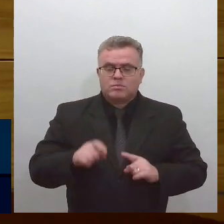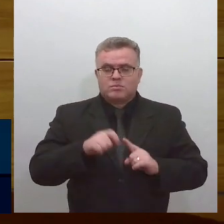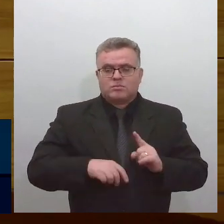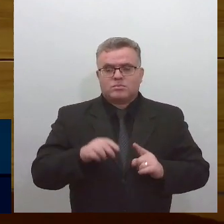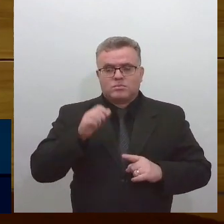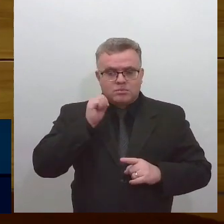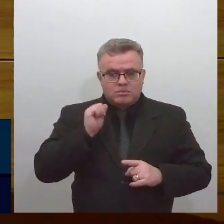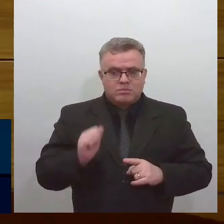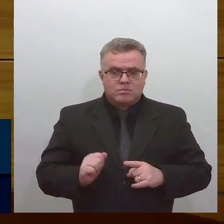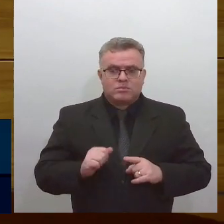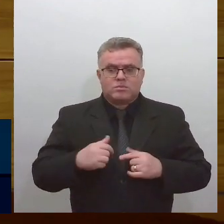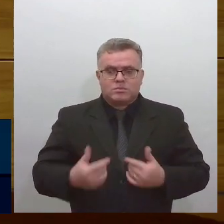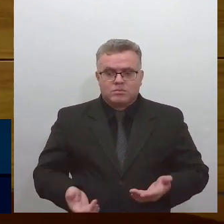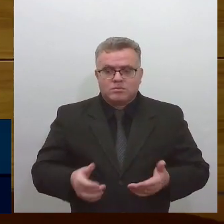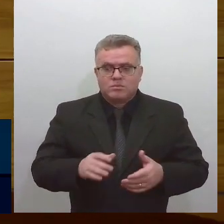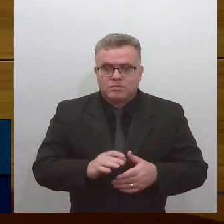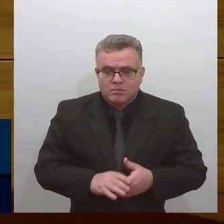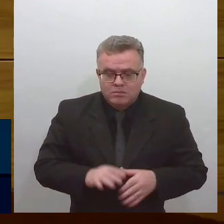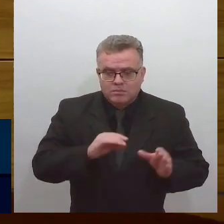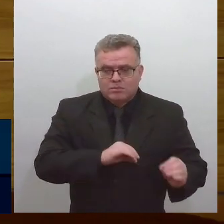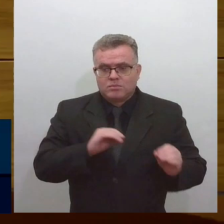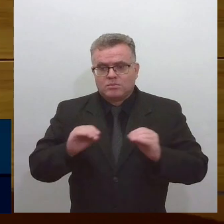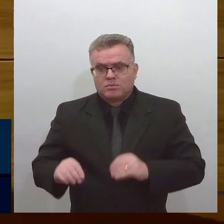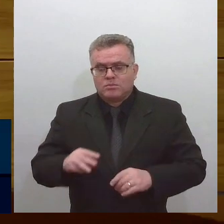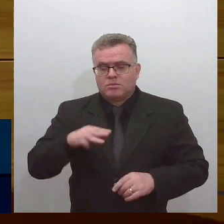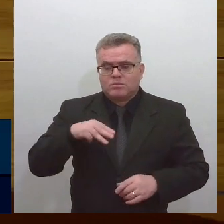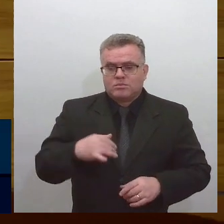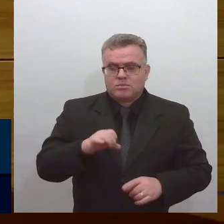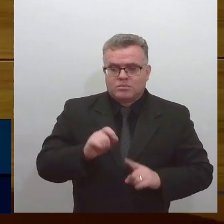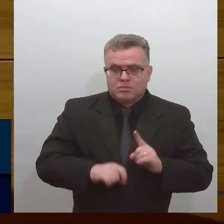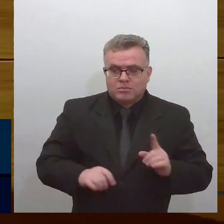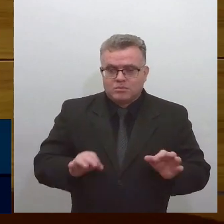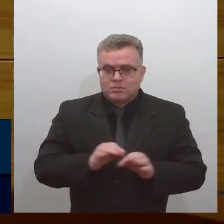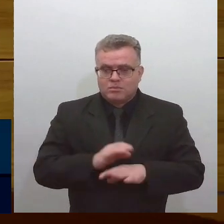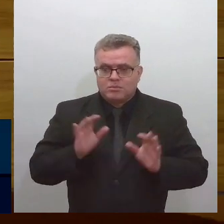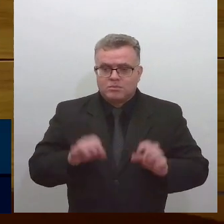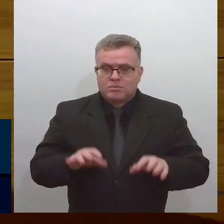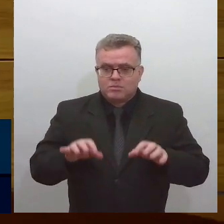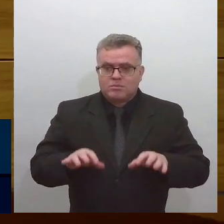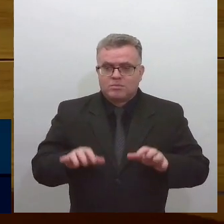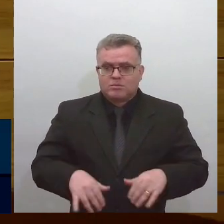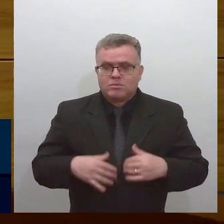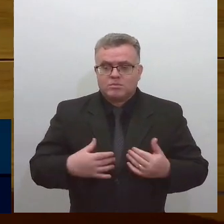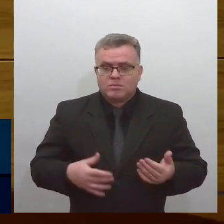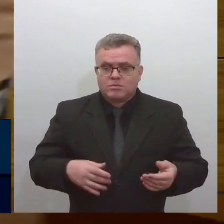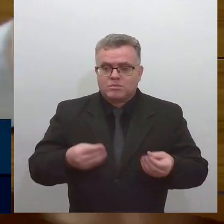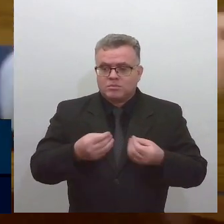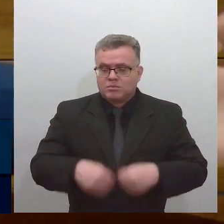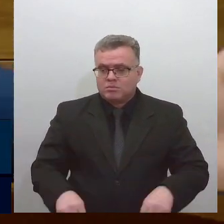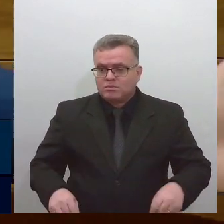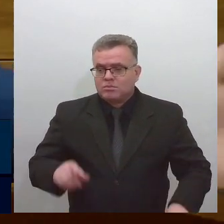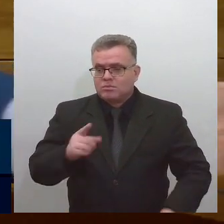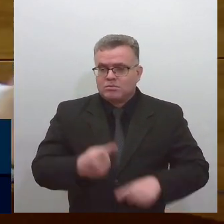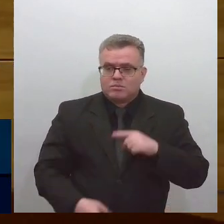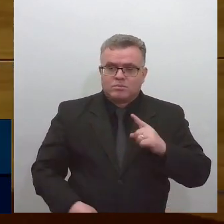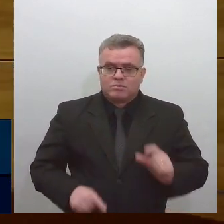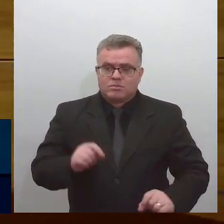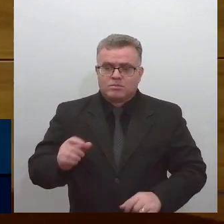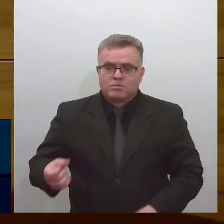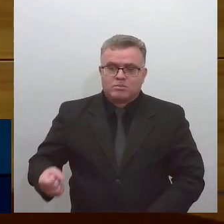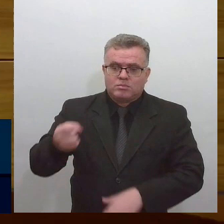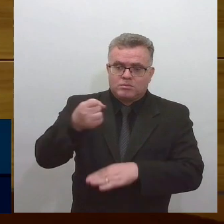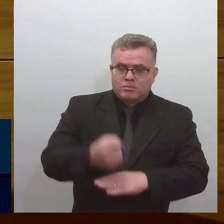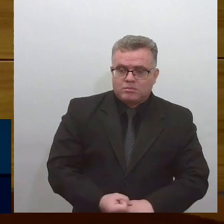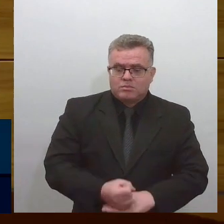pulamos pro mês de maio E aí não tem problema com chuva porque a chuva não atrapalha porque a a placa é fabricada fora do